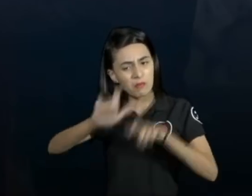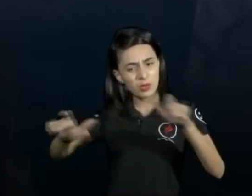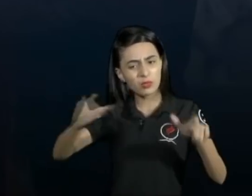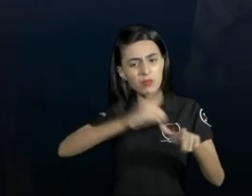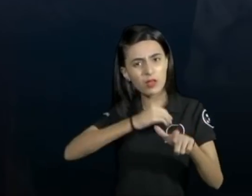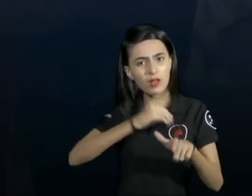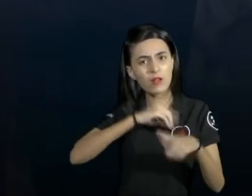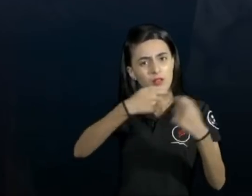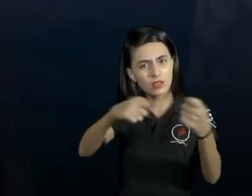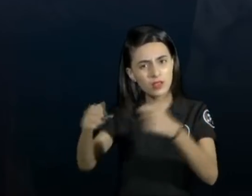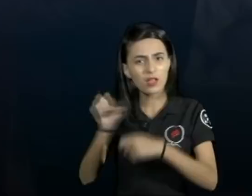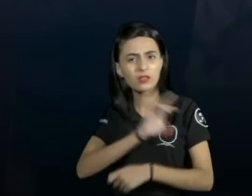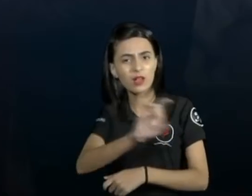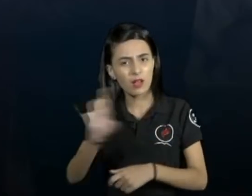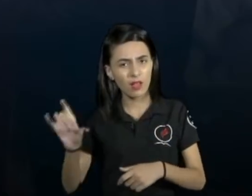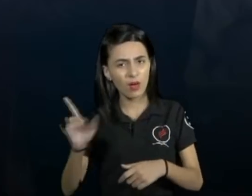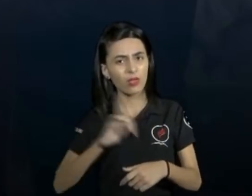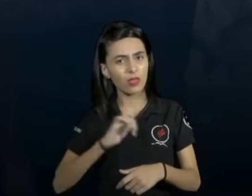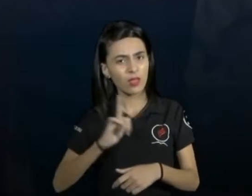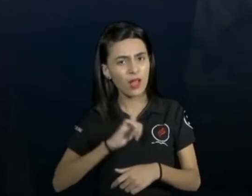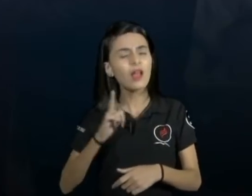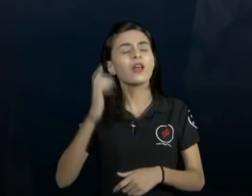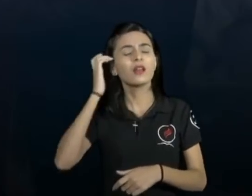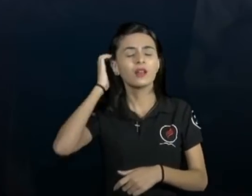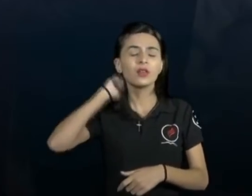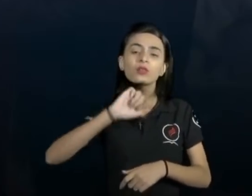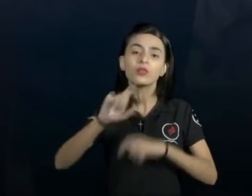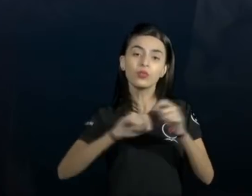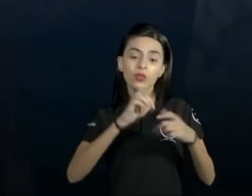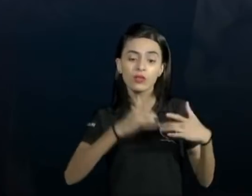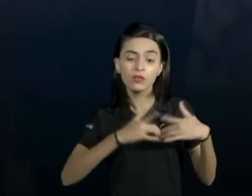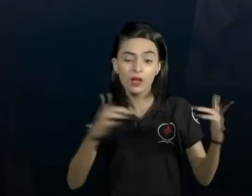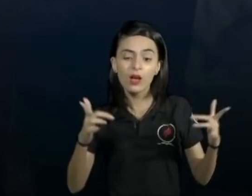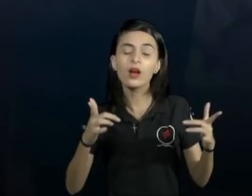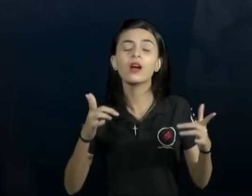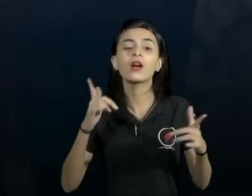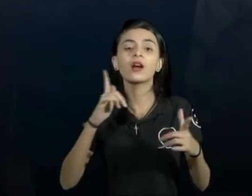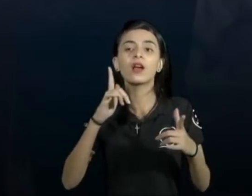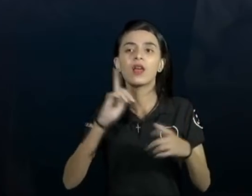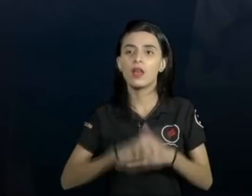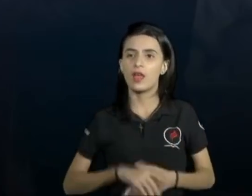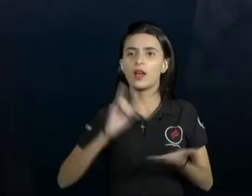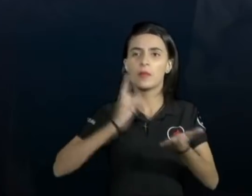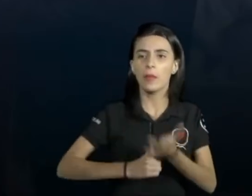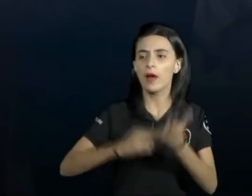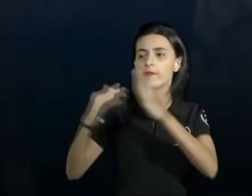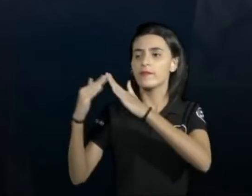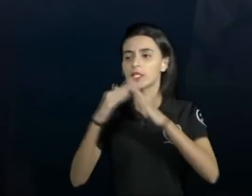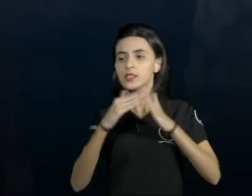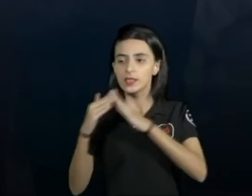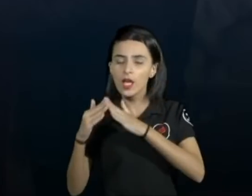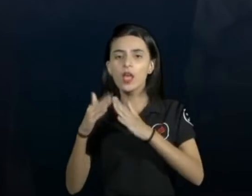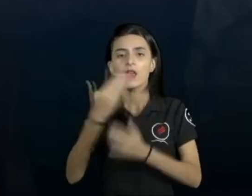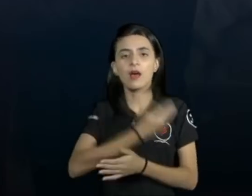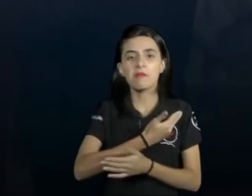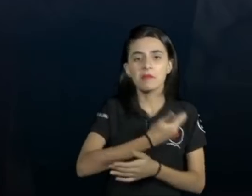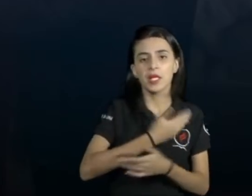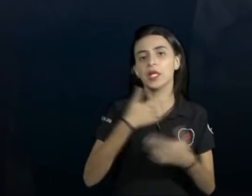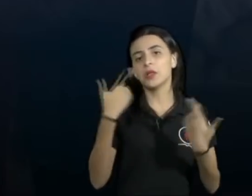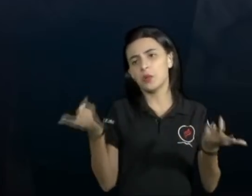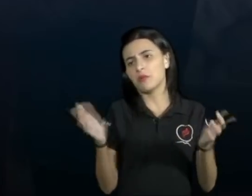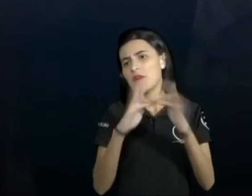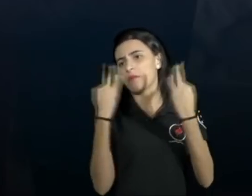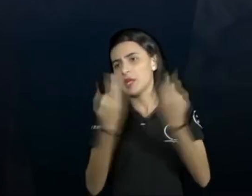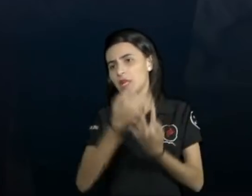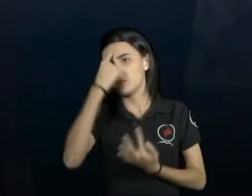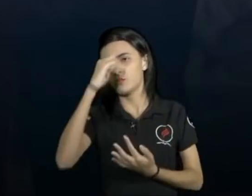pecador pelas necessidades das pessoas que se dispões a fazer uma campanha com um parente com vizinho com colega de trabalho sei lá